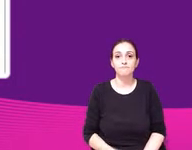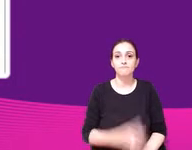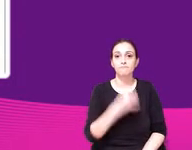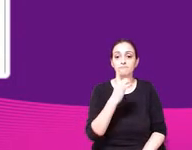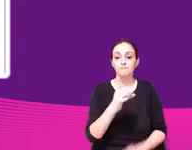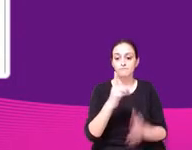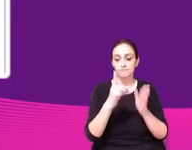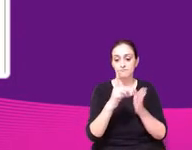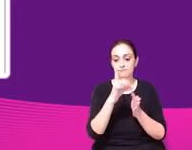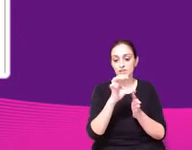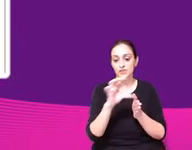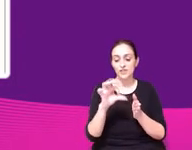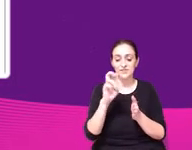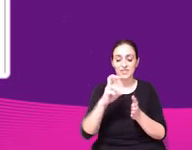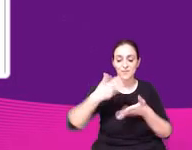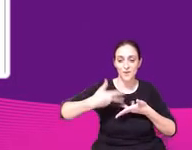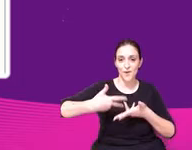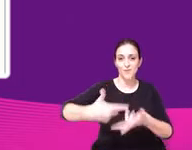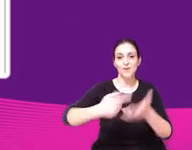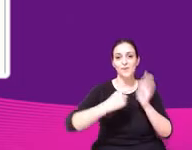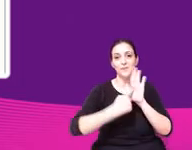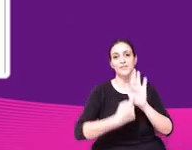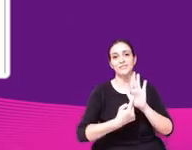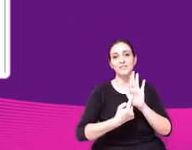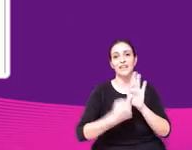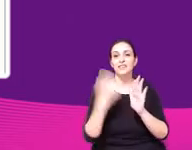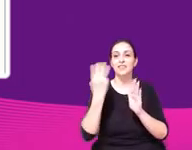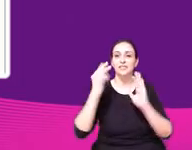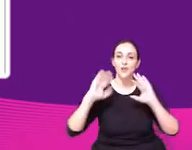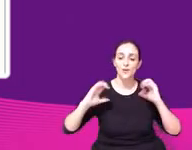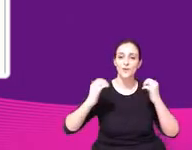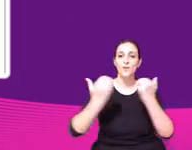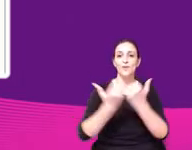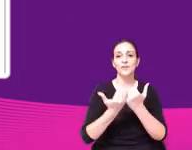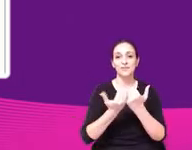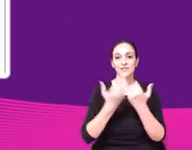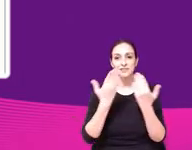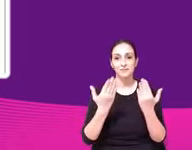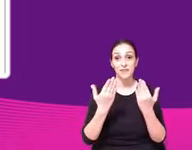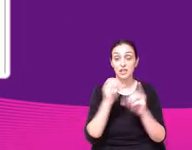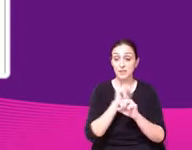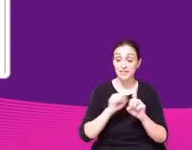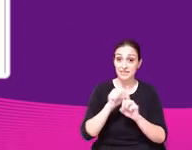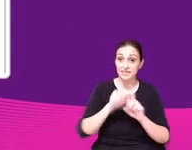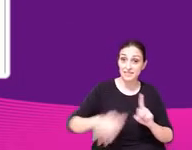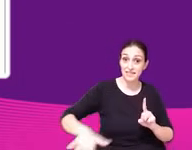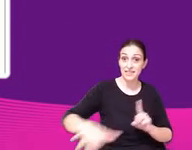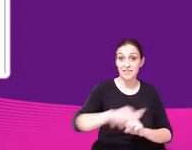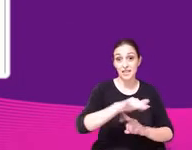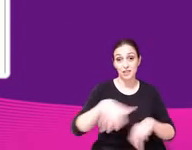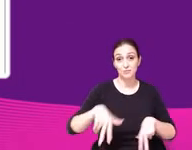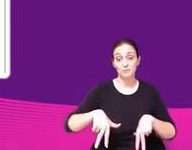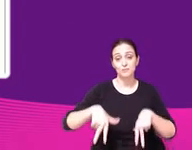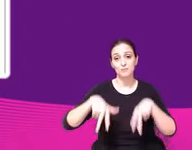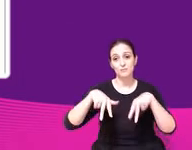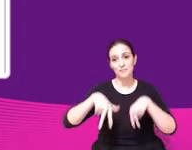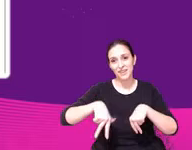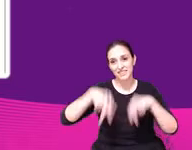1995, recebi um convite para apresentar no terceiro congresso da Society for Organ Sharing, em Paris, a situação dos transplantes no